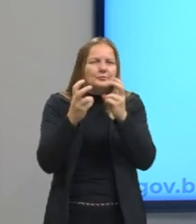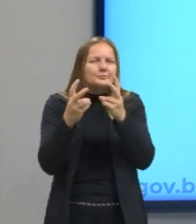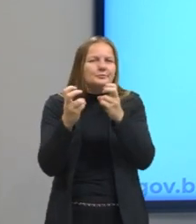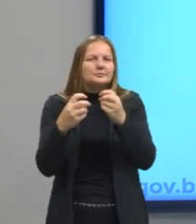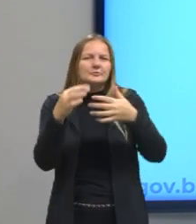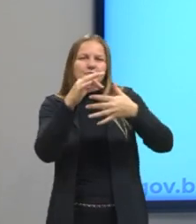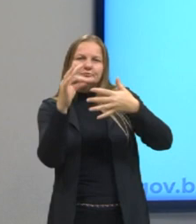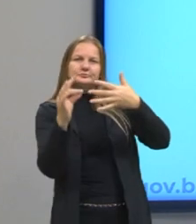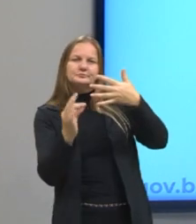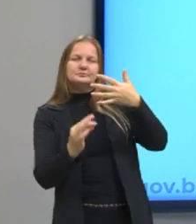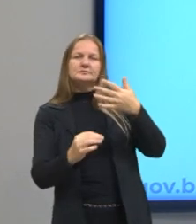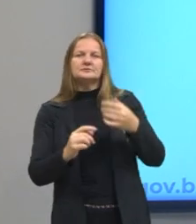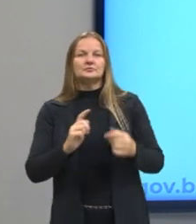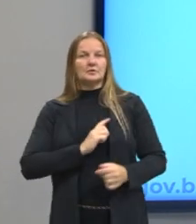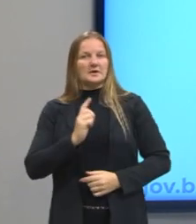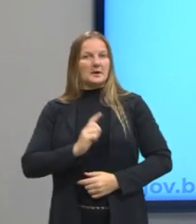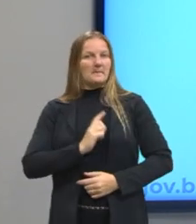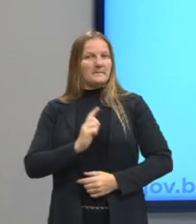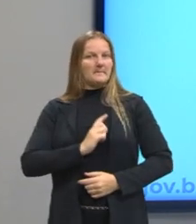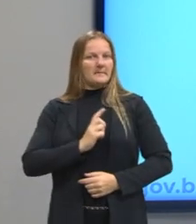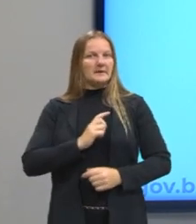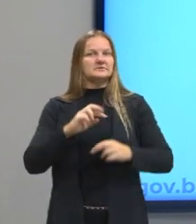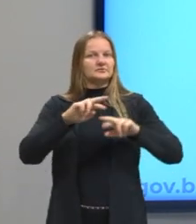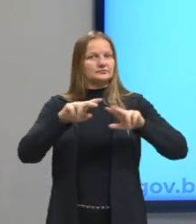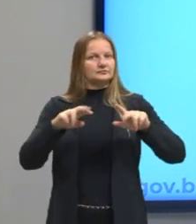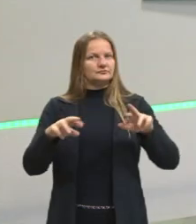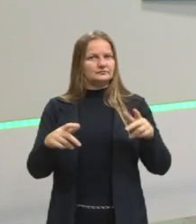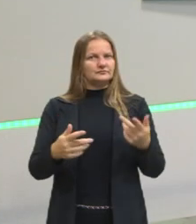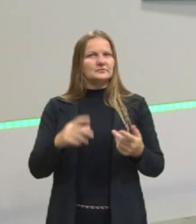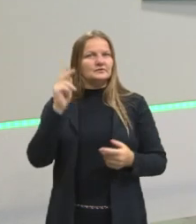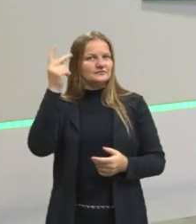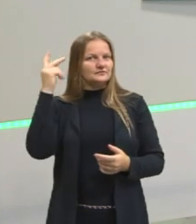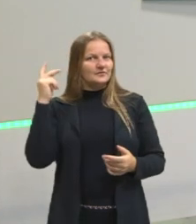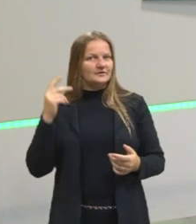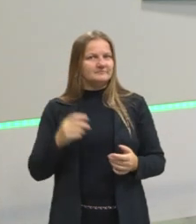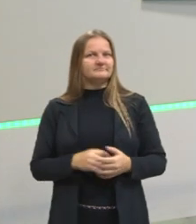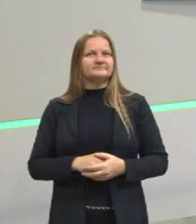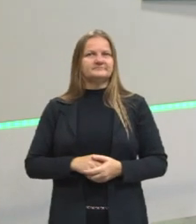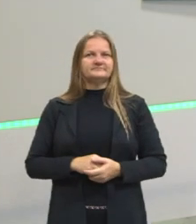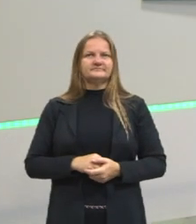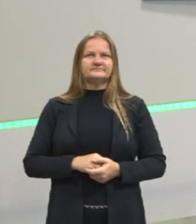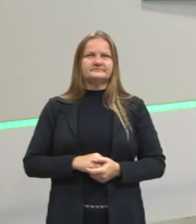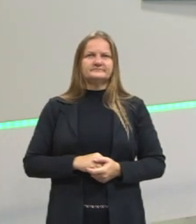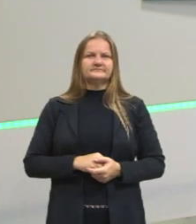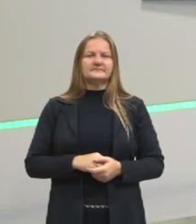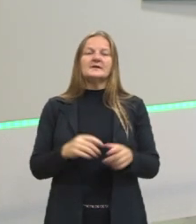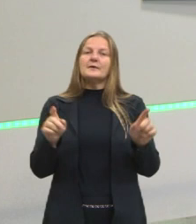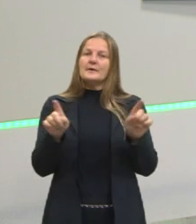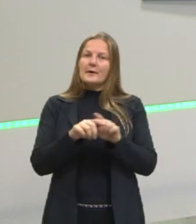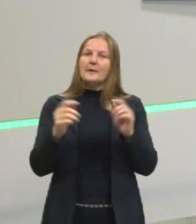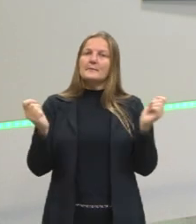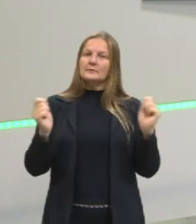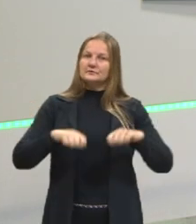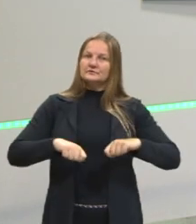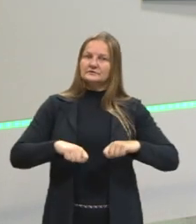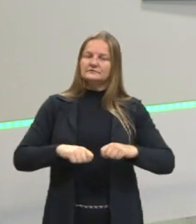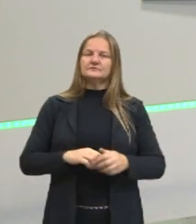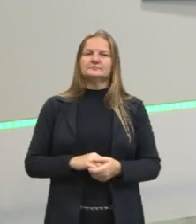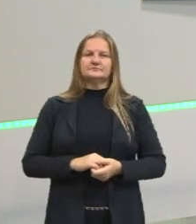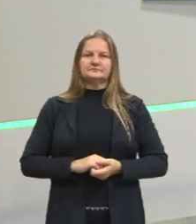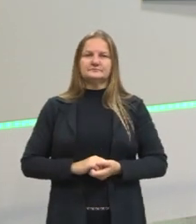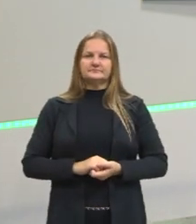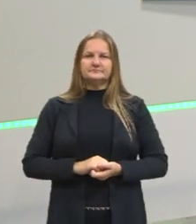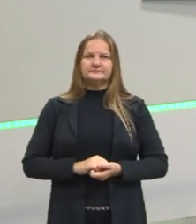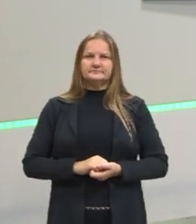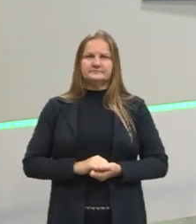alguns aspectos gramaticales através de esta historieta vale então também é possível explorar